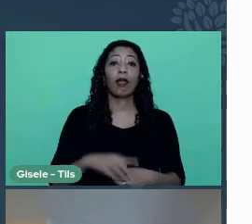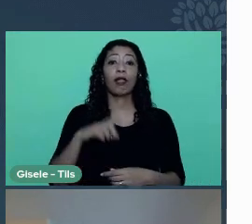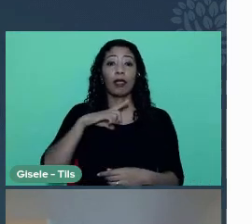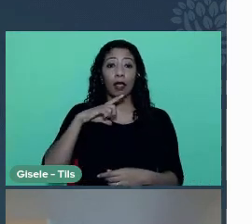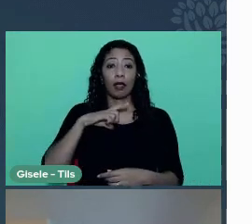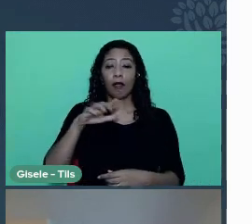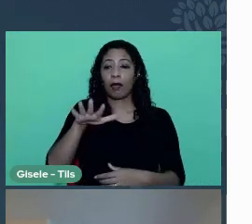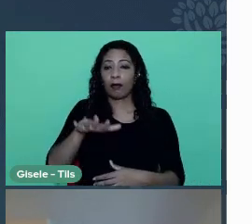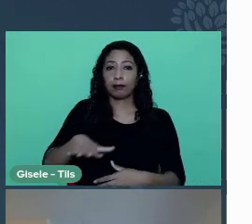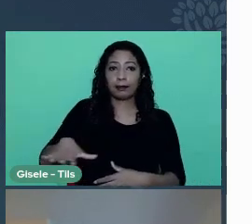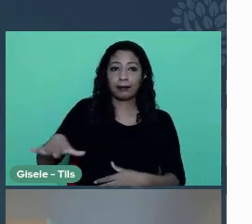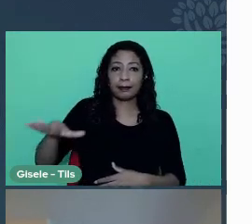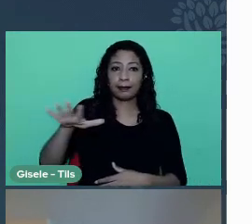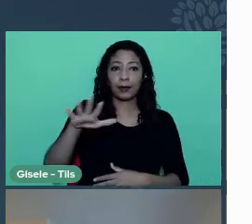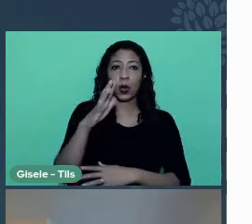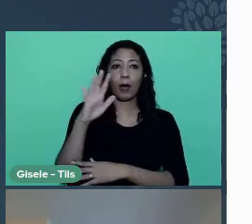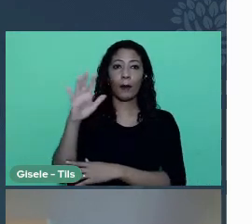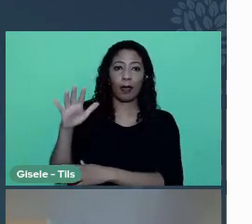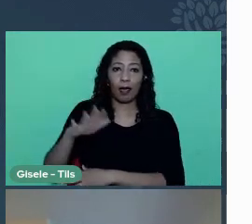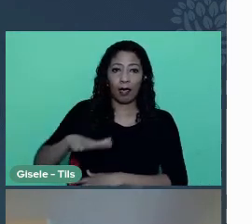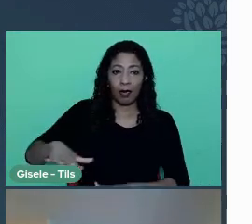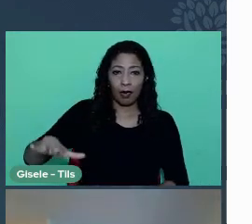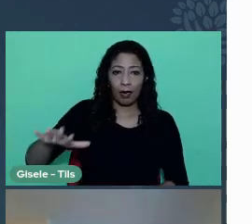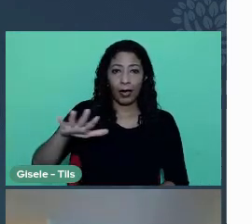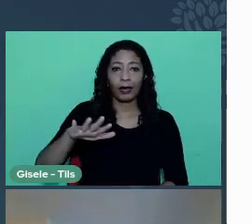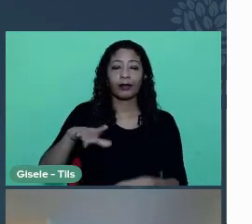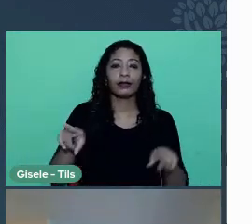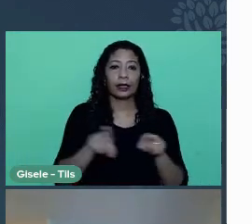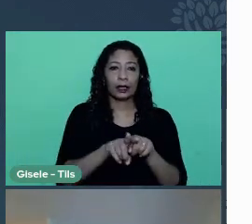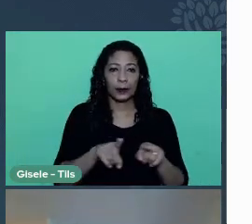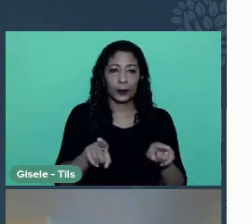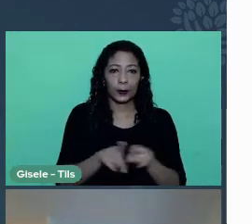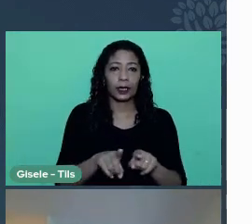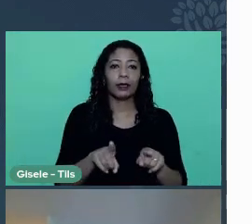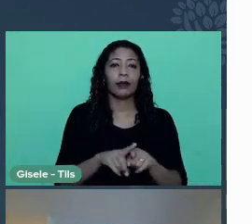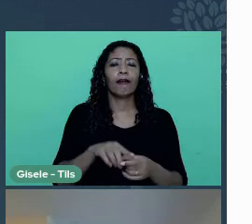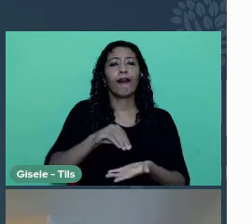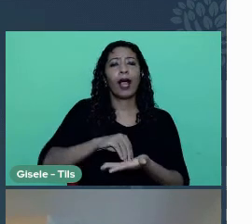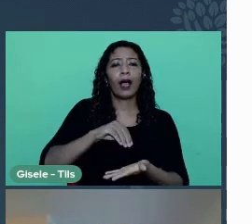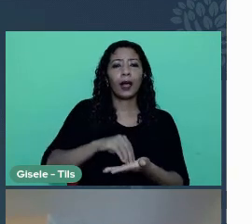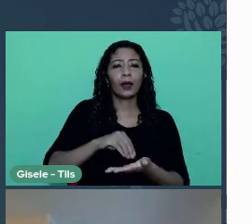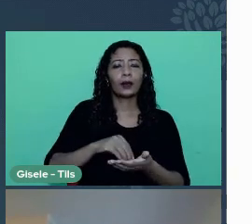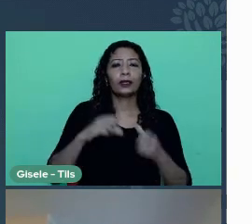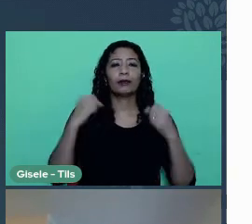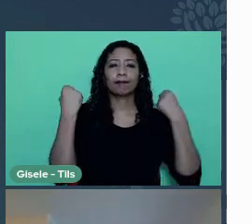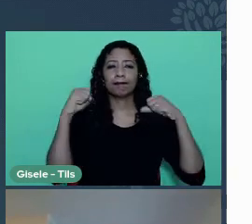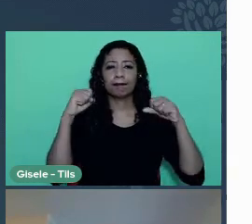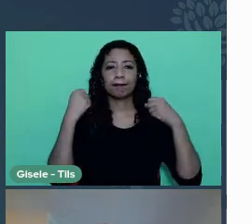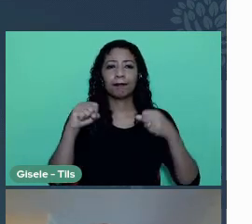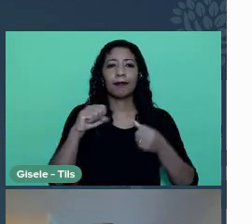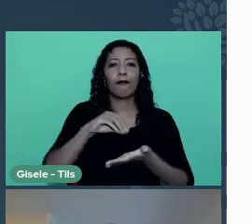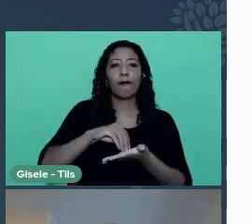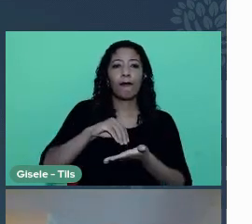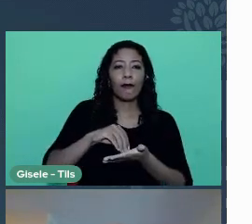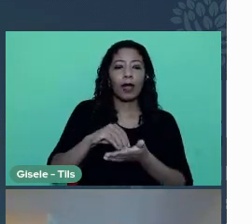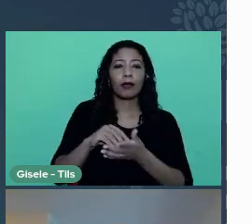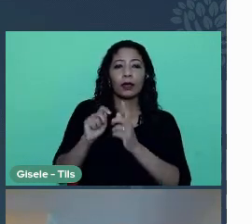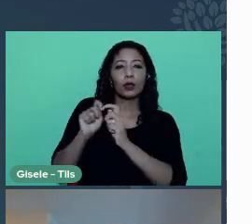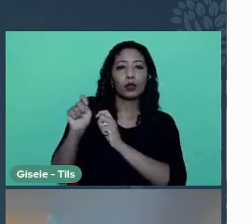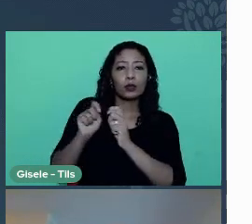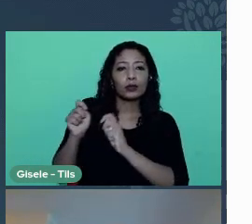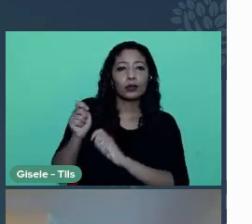ambientais que associam as duas, falta de atividade física, falta da dieta, talvez